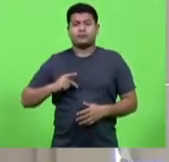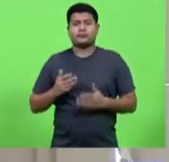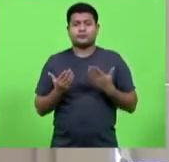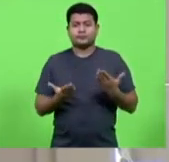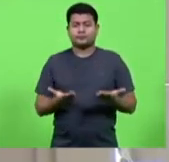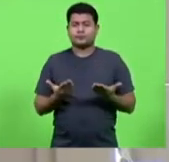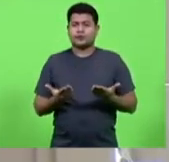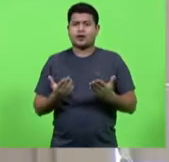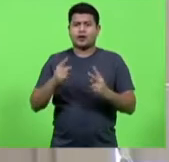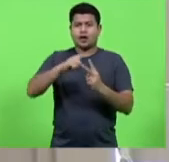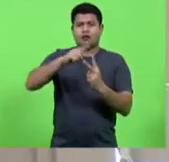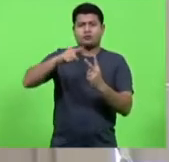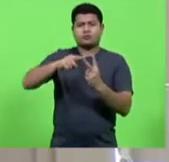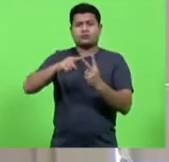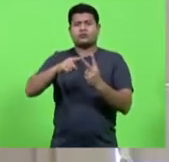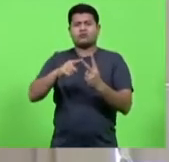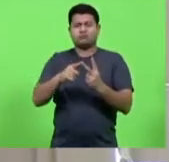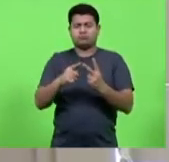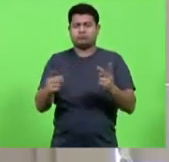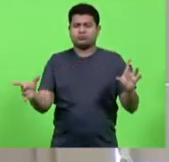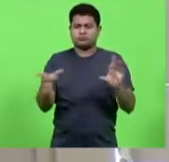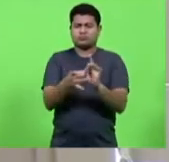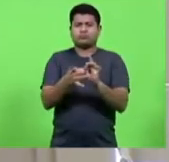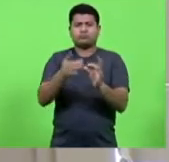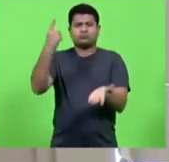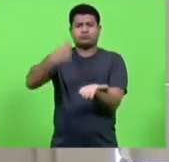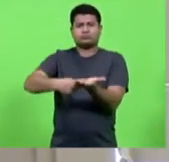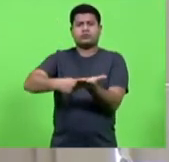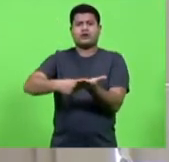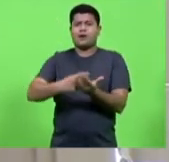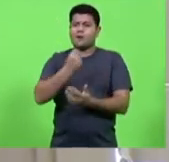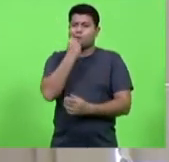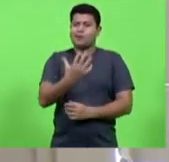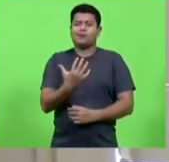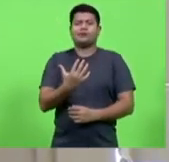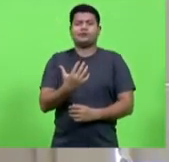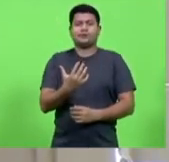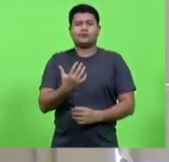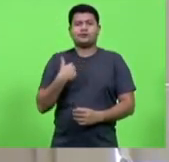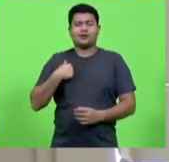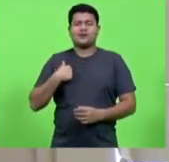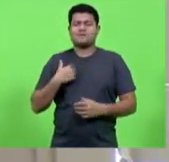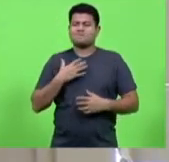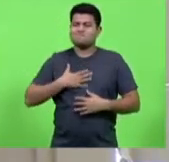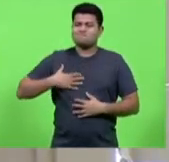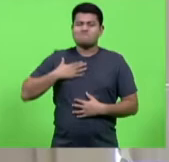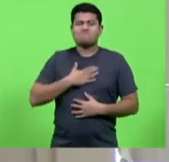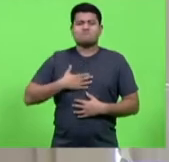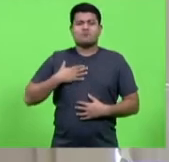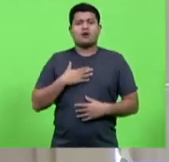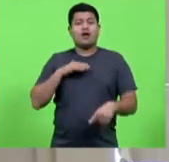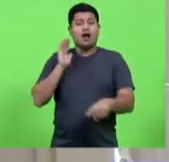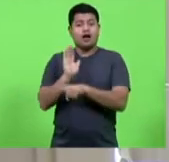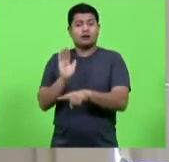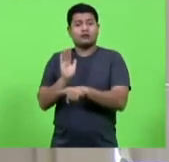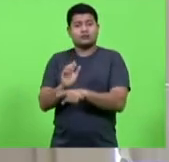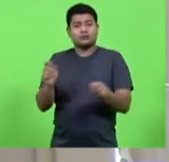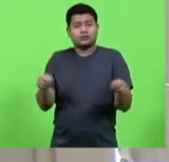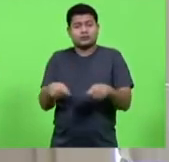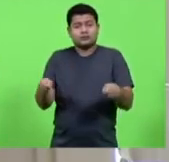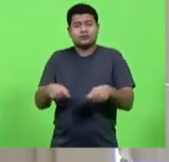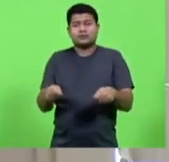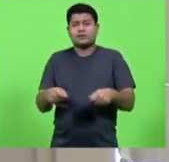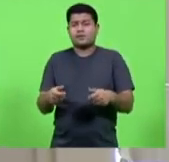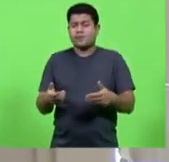duas partes se entenderem, foi fundamental. E eu tive a satisfação de contribuir nesse processo hoje, pela segunda vez,